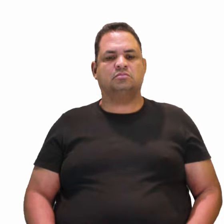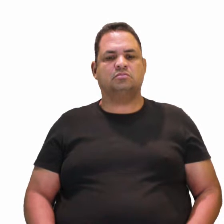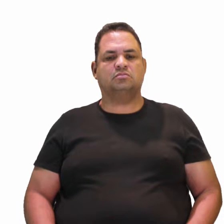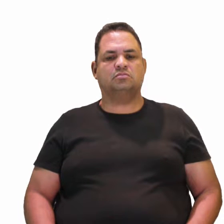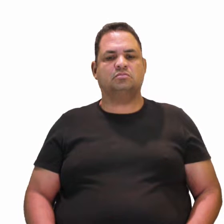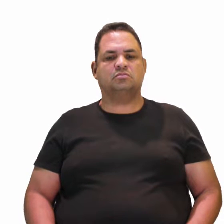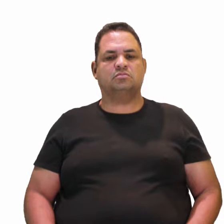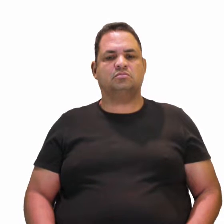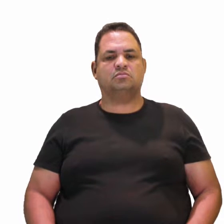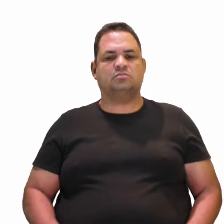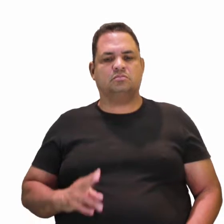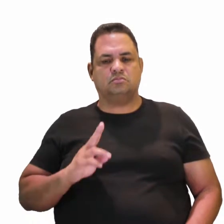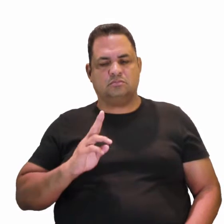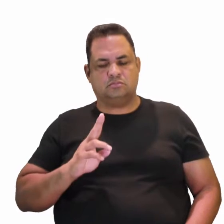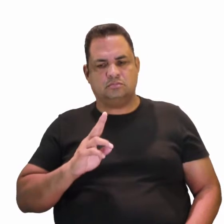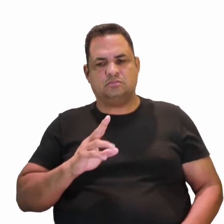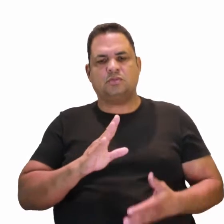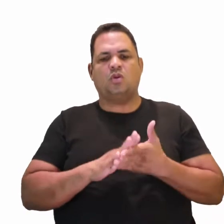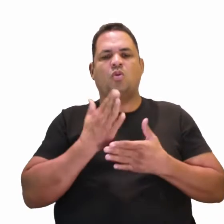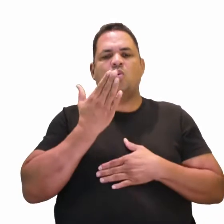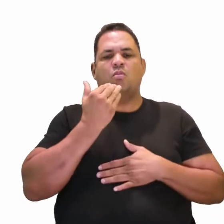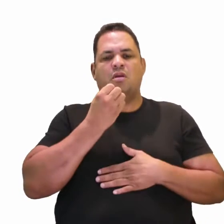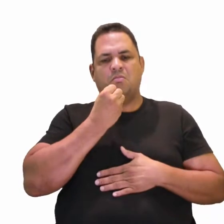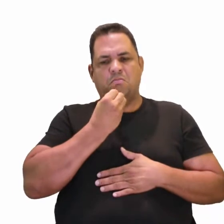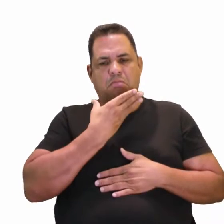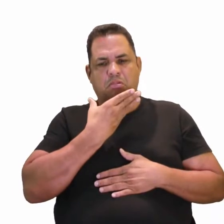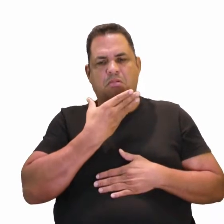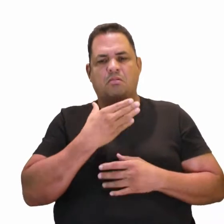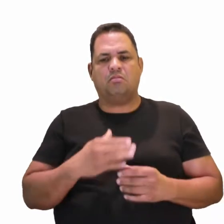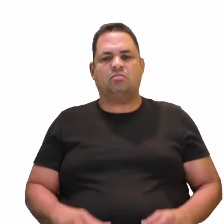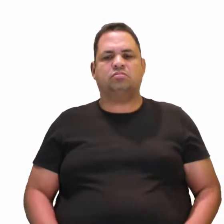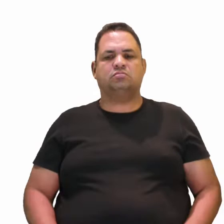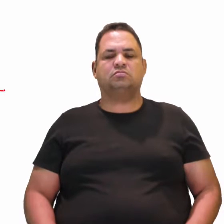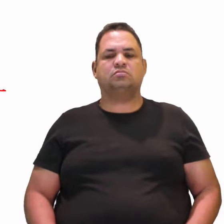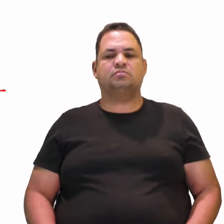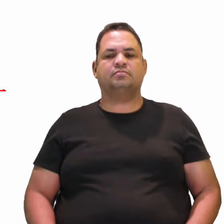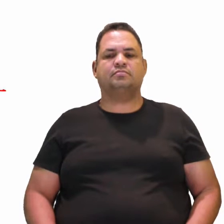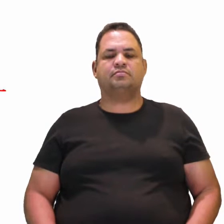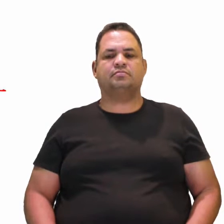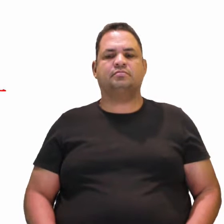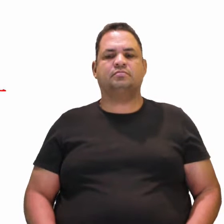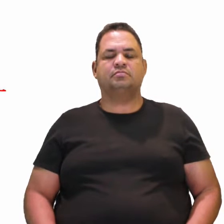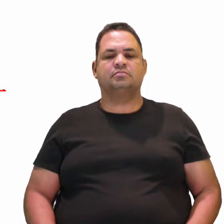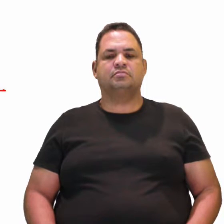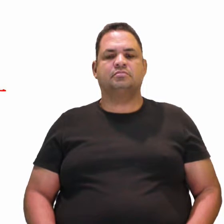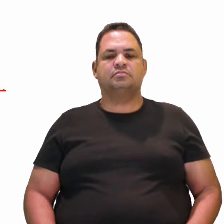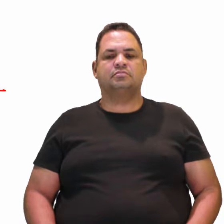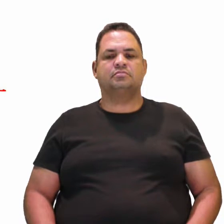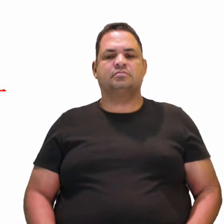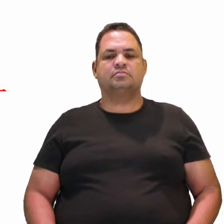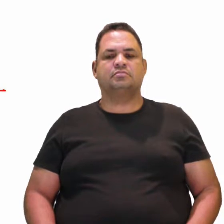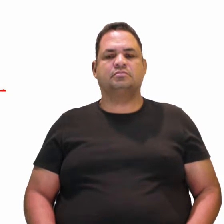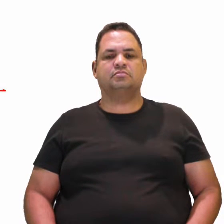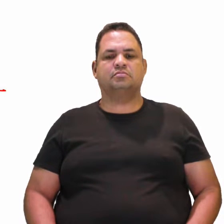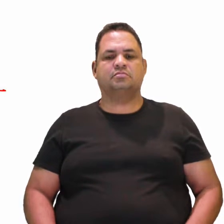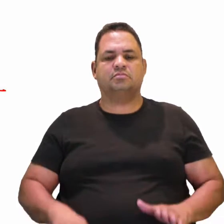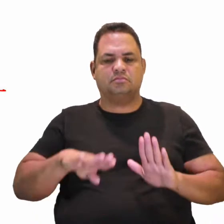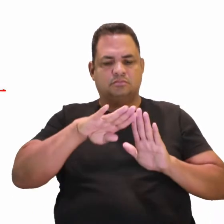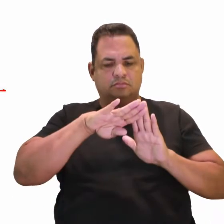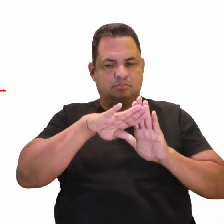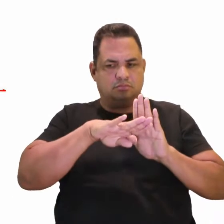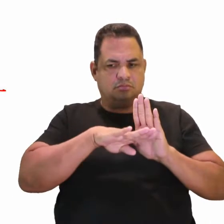ser ativo e comer bem. These steps help maintain a healthy body, ou seja, esses